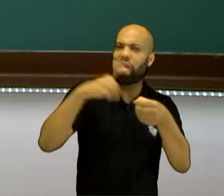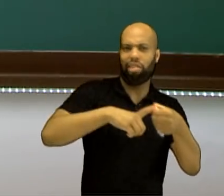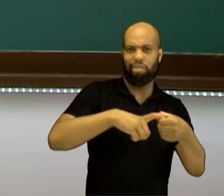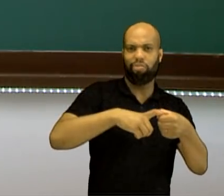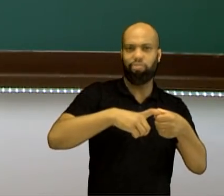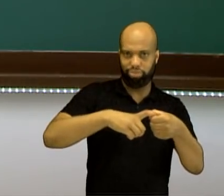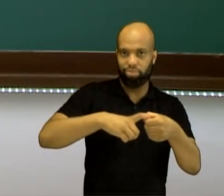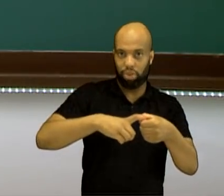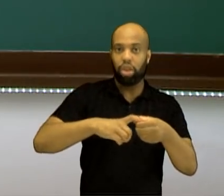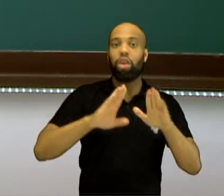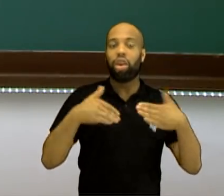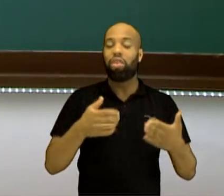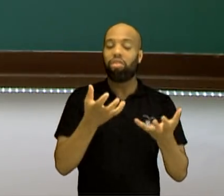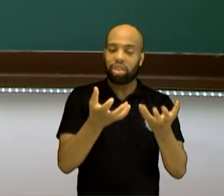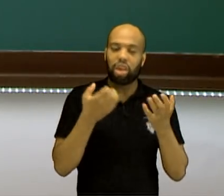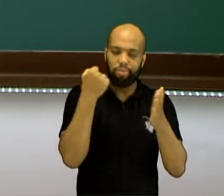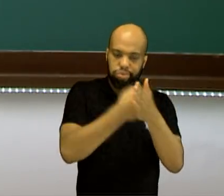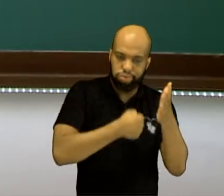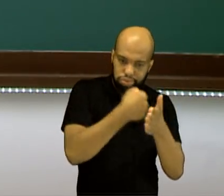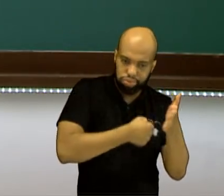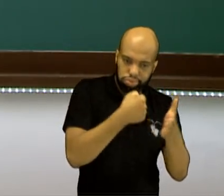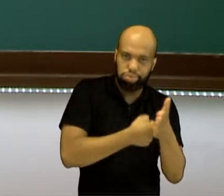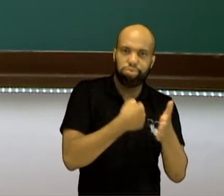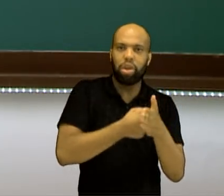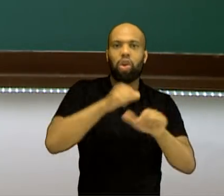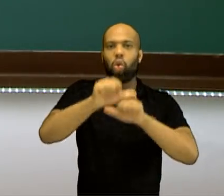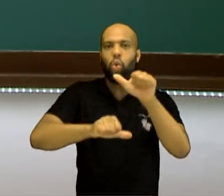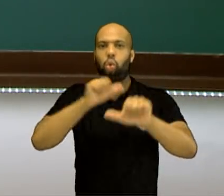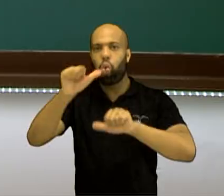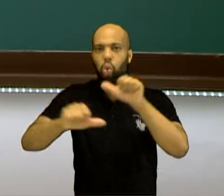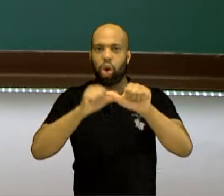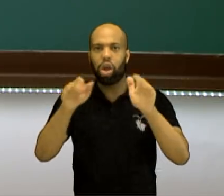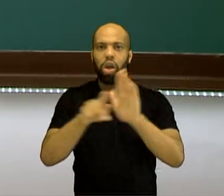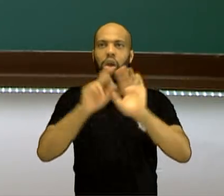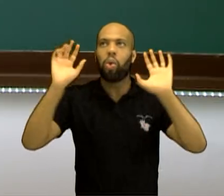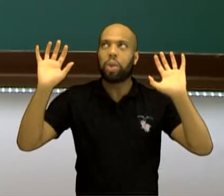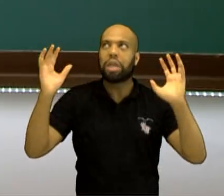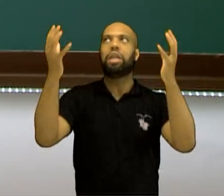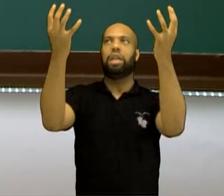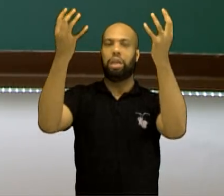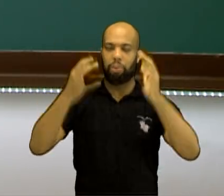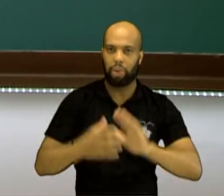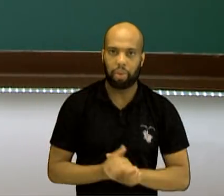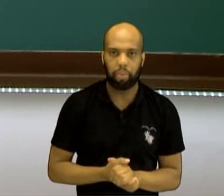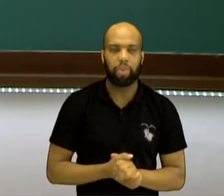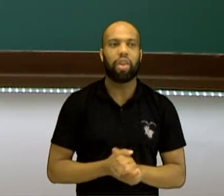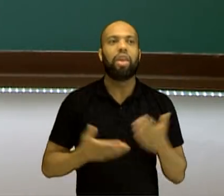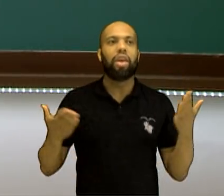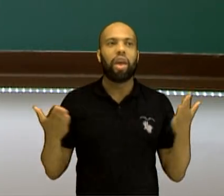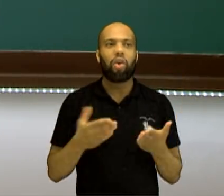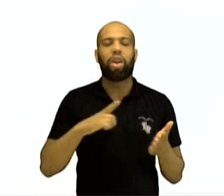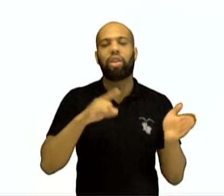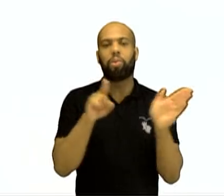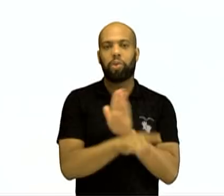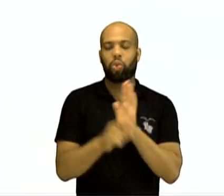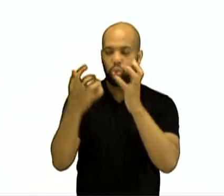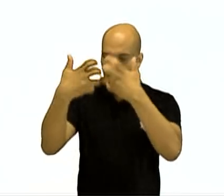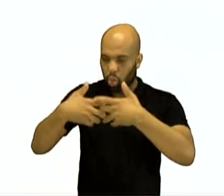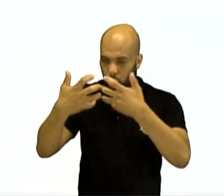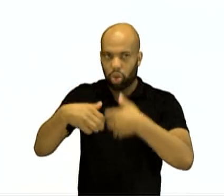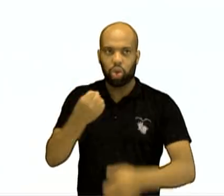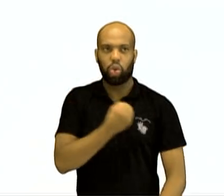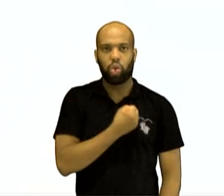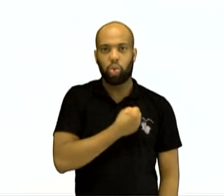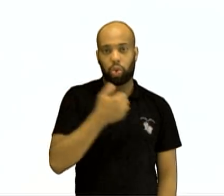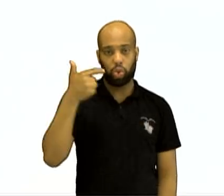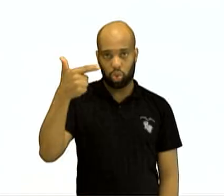cooperação para combater, né, as mudanças climáticas e o aquecimento global. Vamos ao nosso segundo quiz, na verdade uma